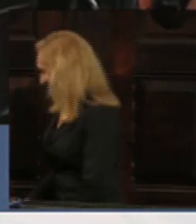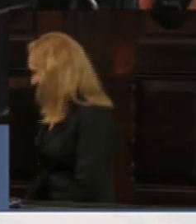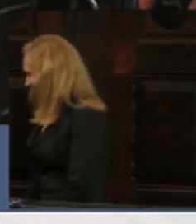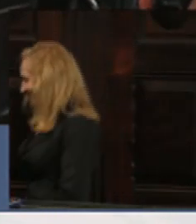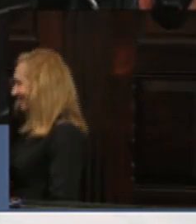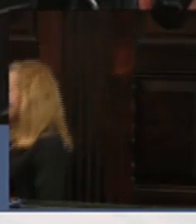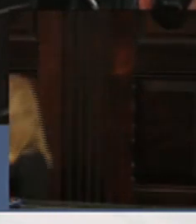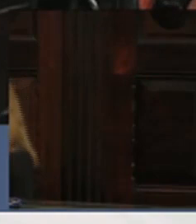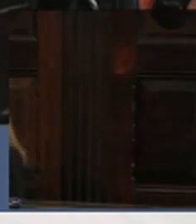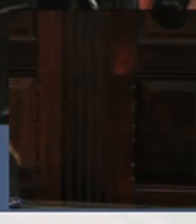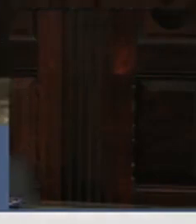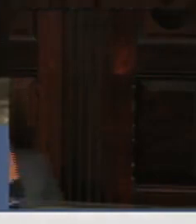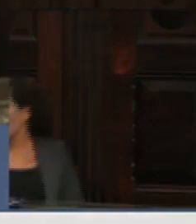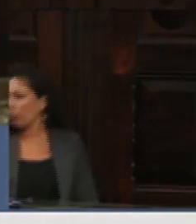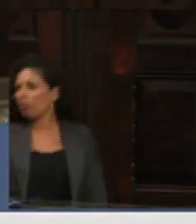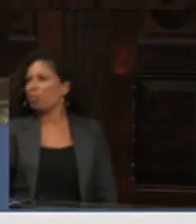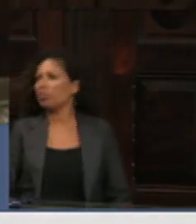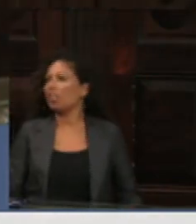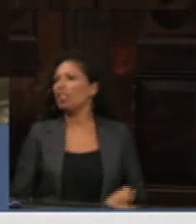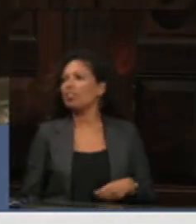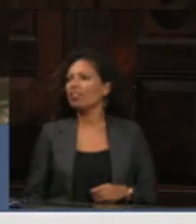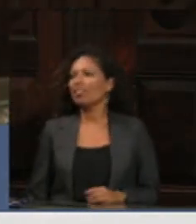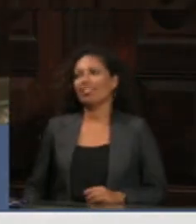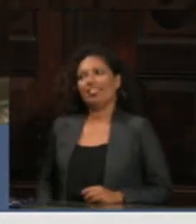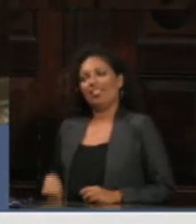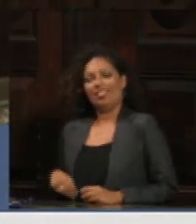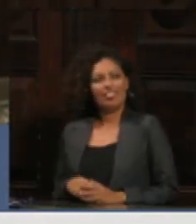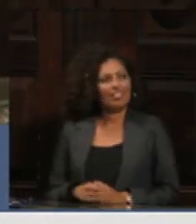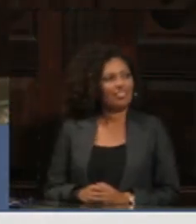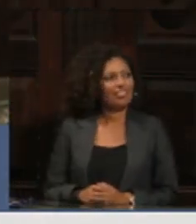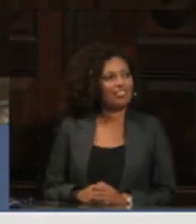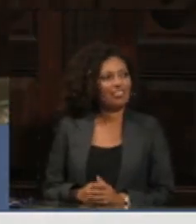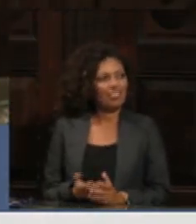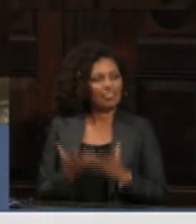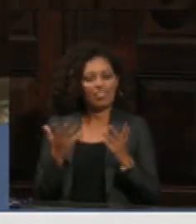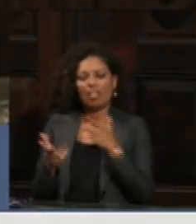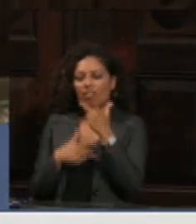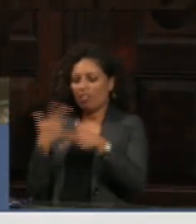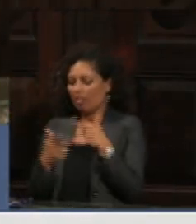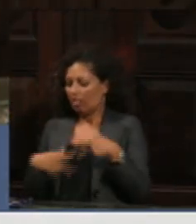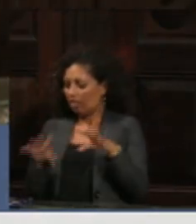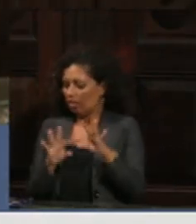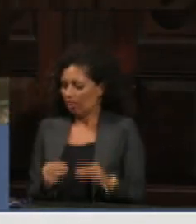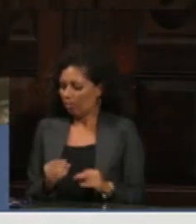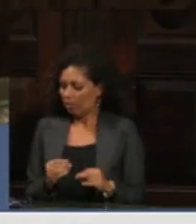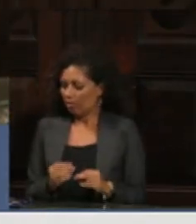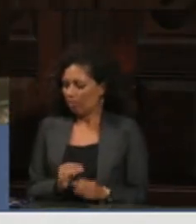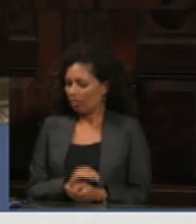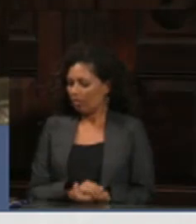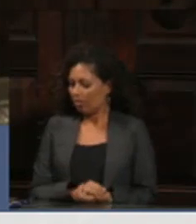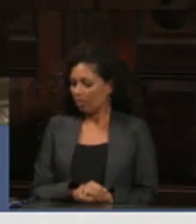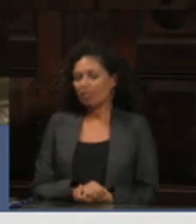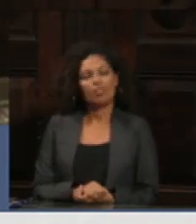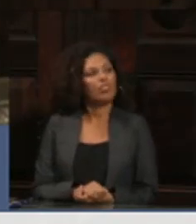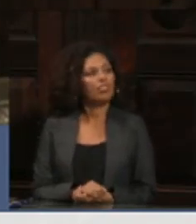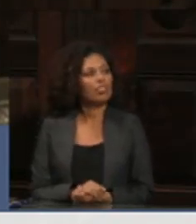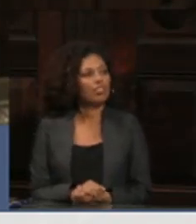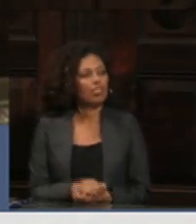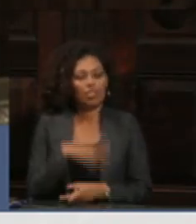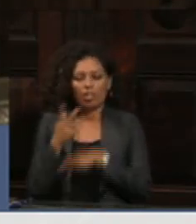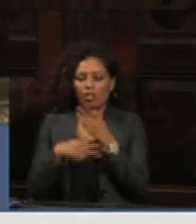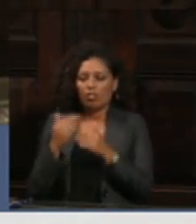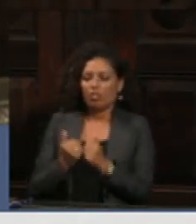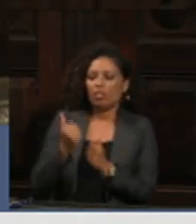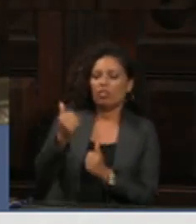Excelentíssima presidente, colegas deputados, como eu disse no começo